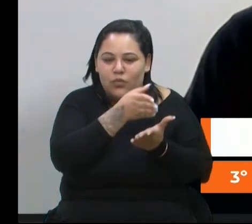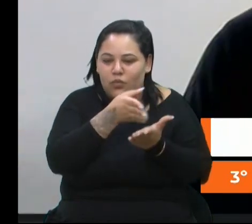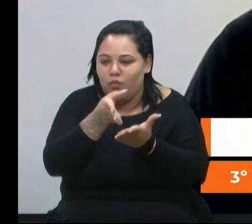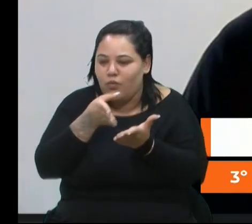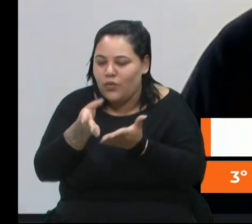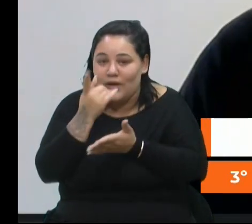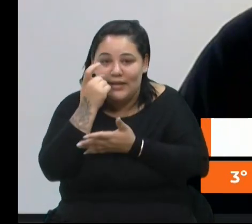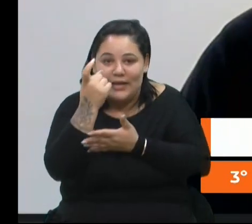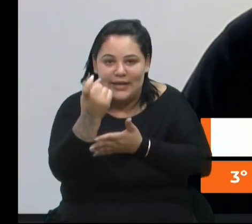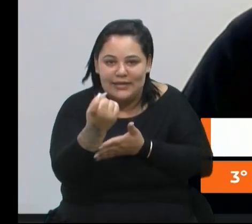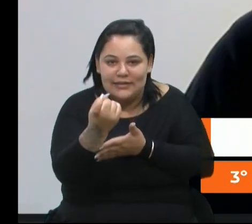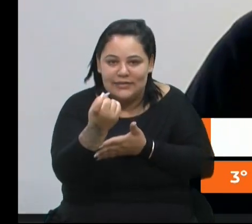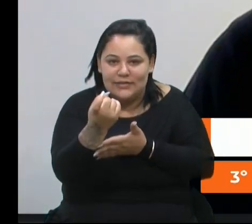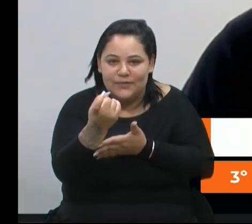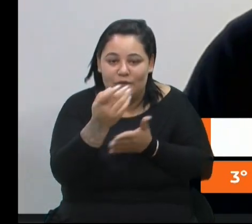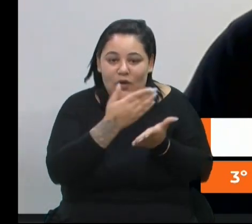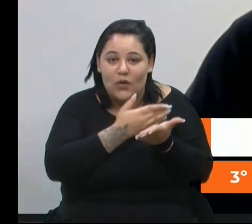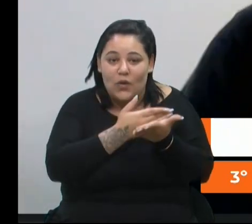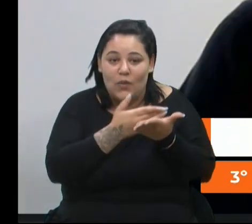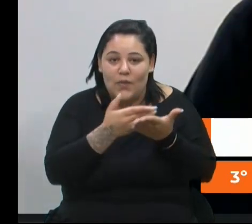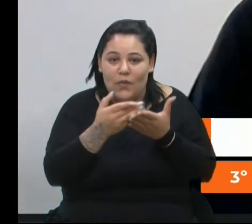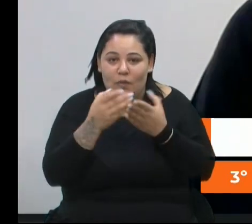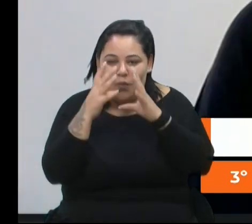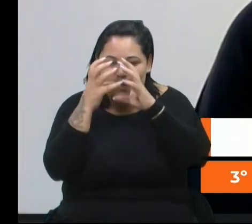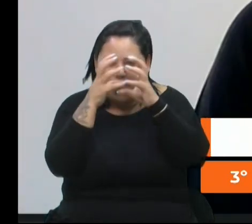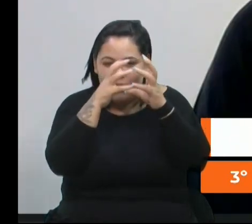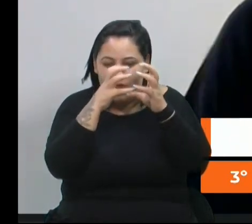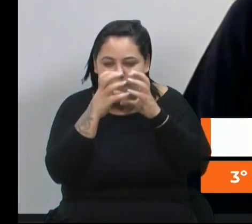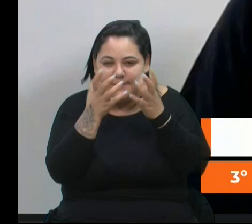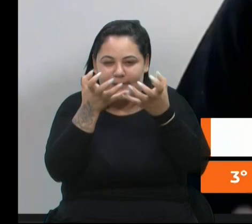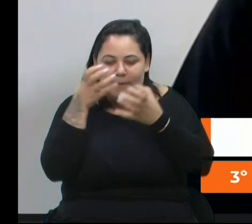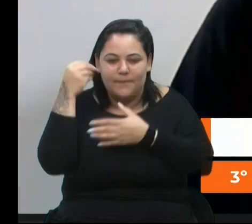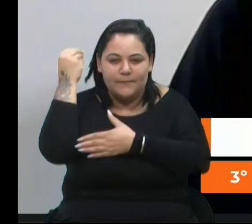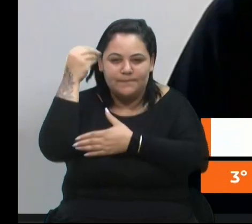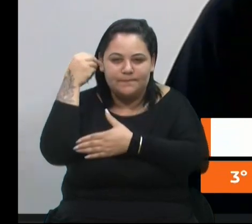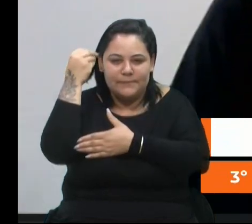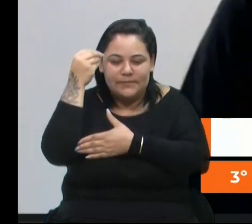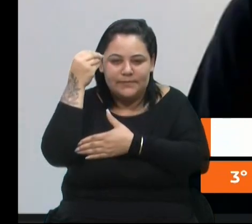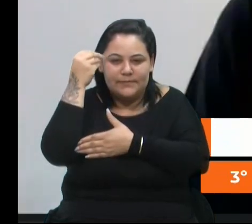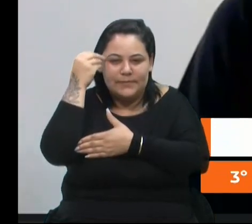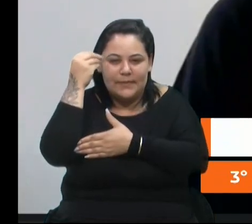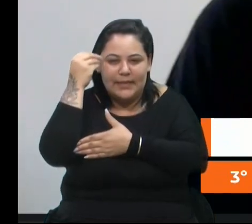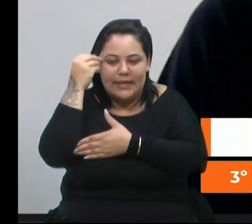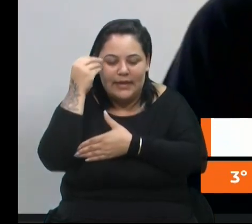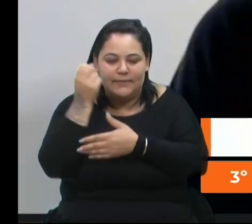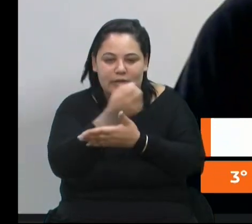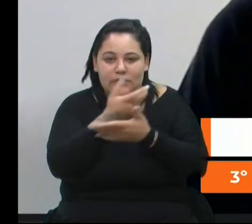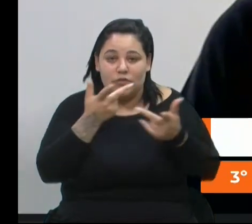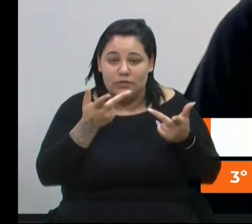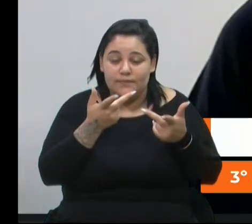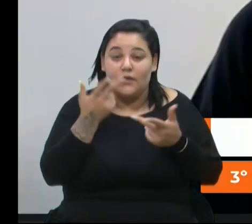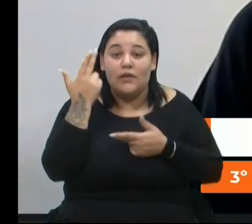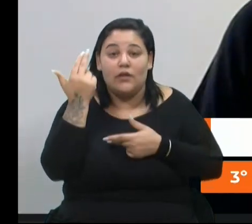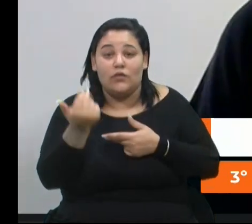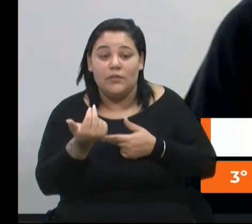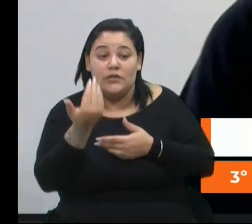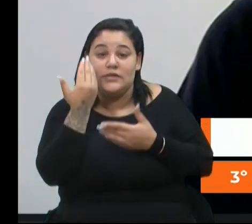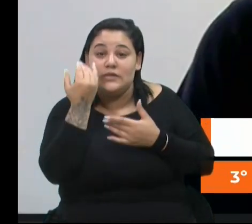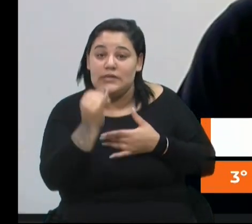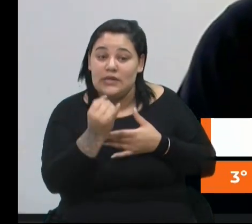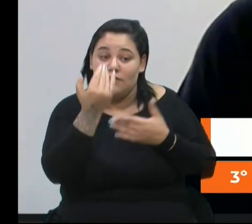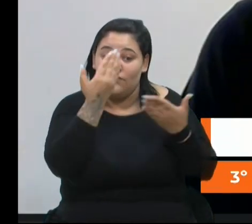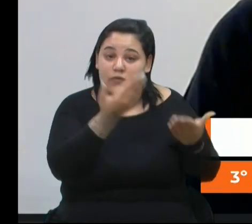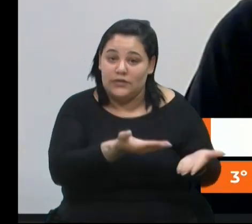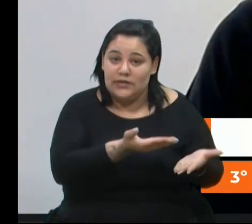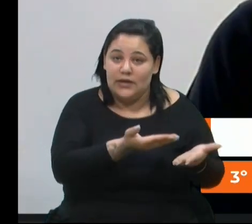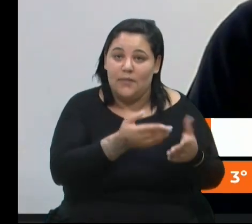Eles abrem o leque em várias possibilidades. O cérebro está buscando experimentar. Naturalmente que você, sendo um